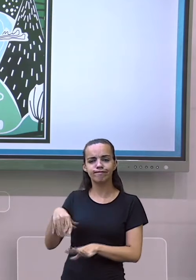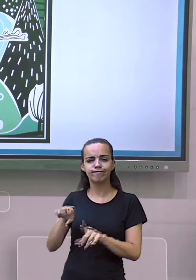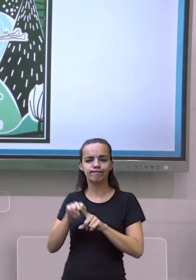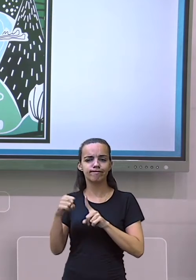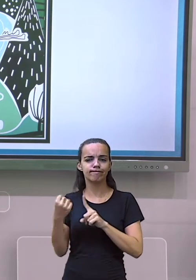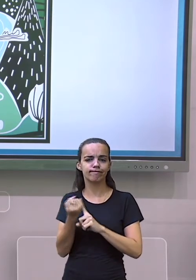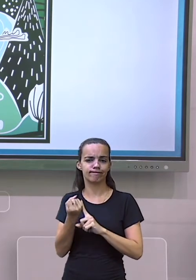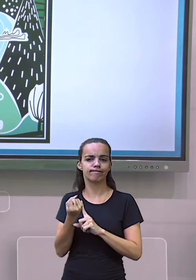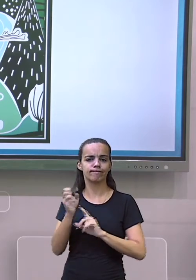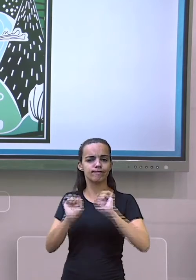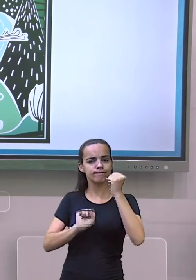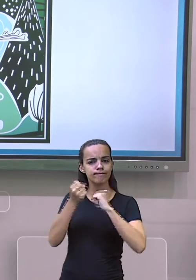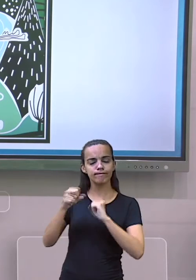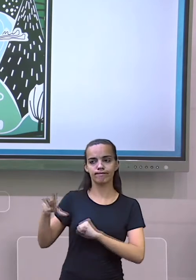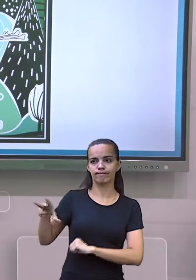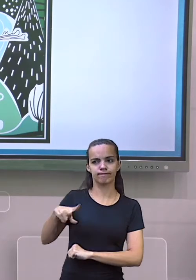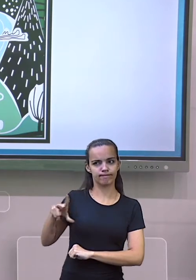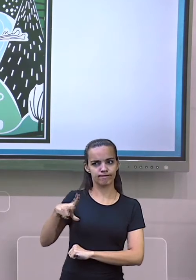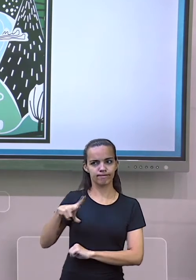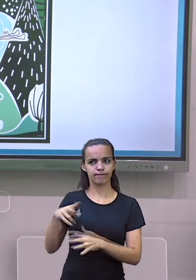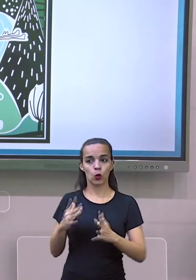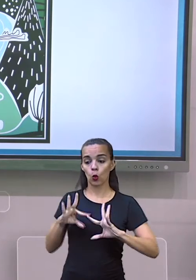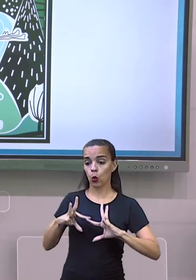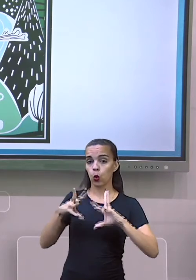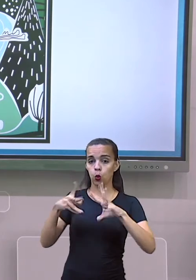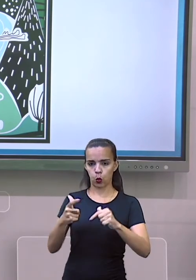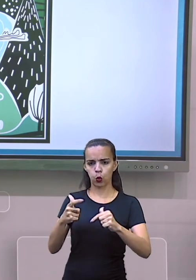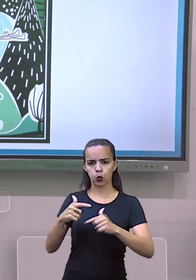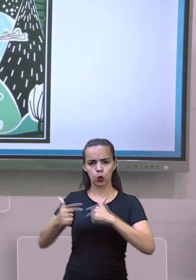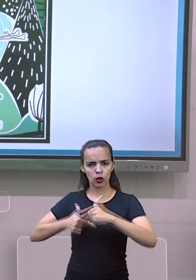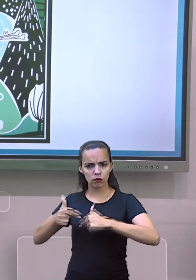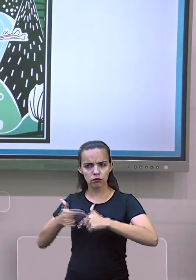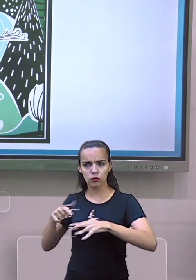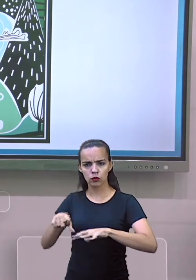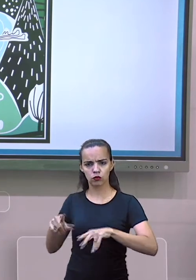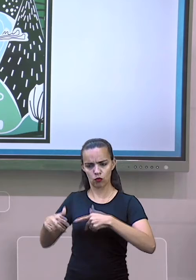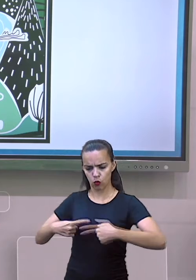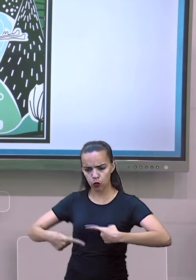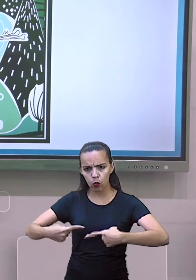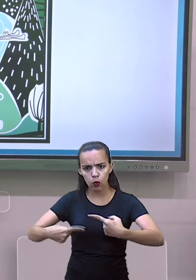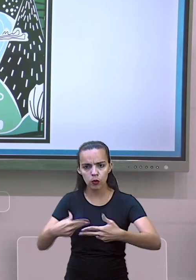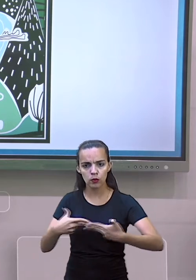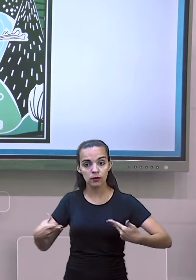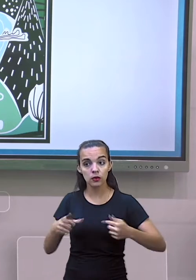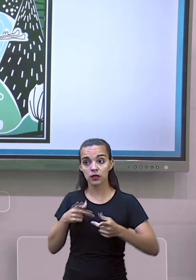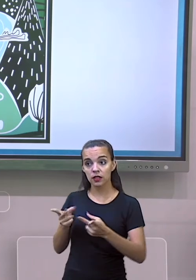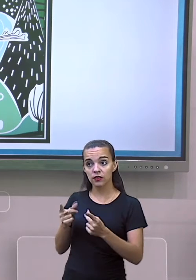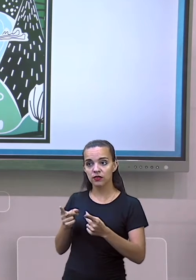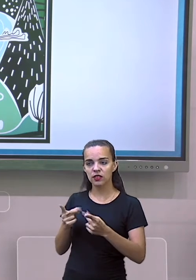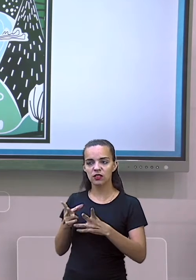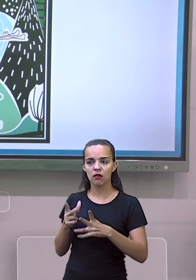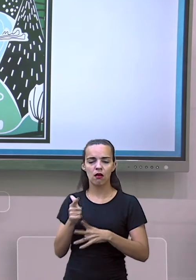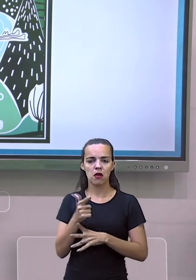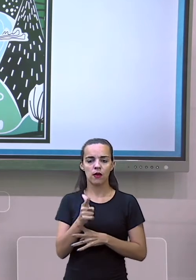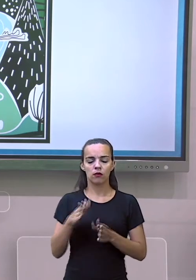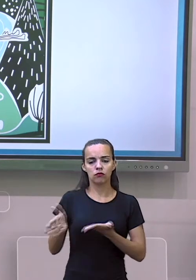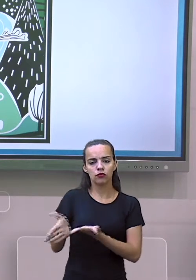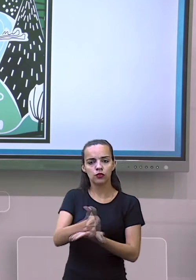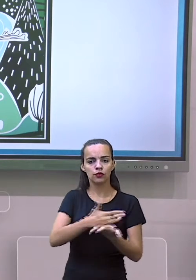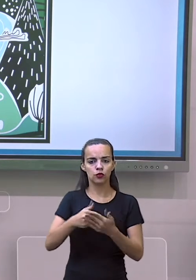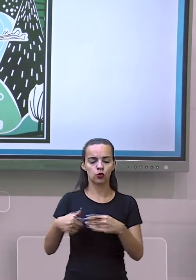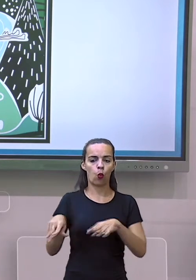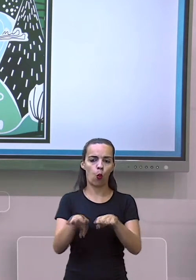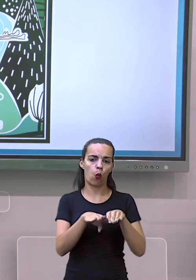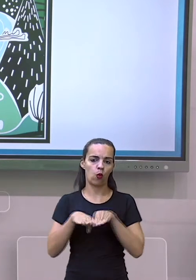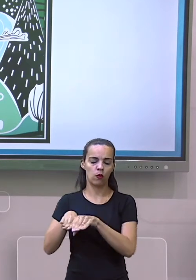de produção. Tudo que seria produzido seria vendido e distribuído entre todos e não existiria